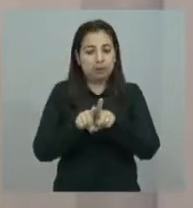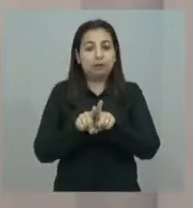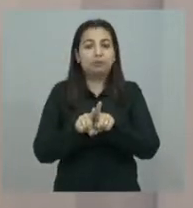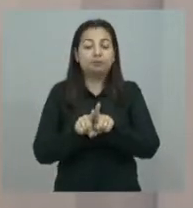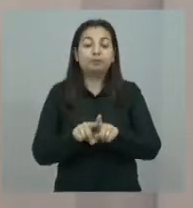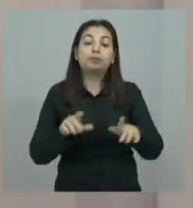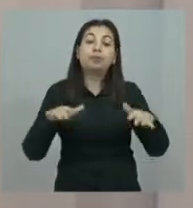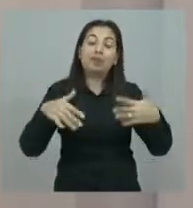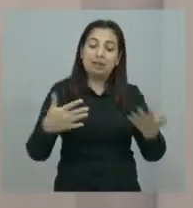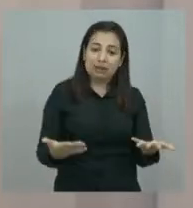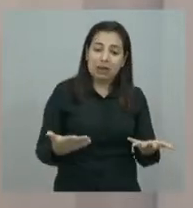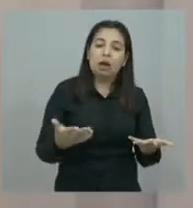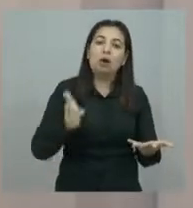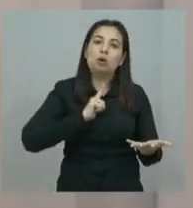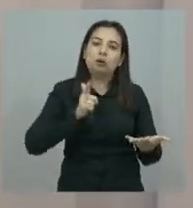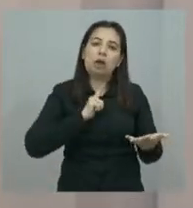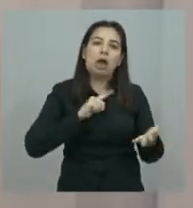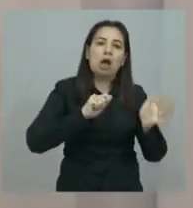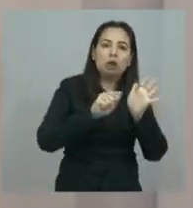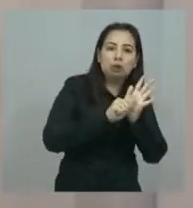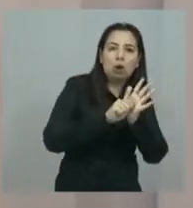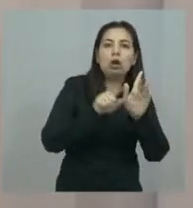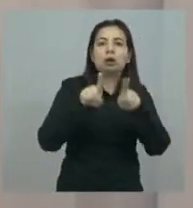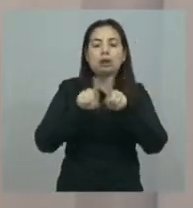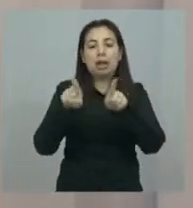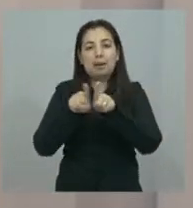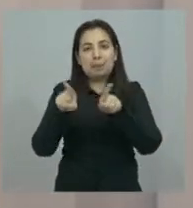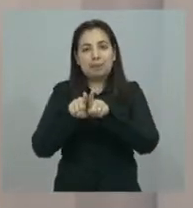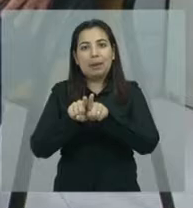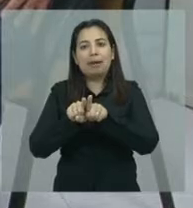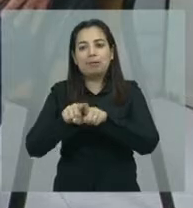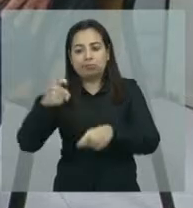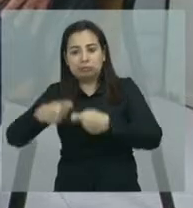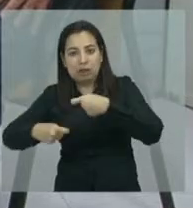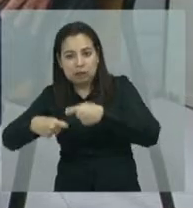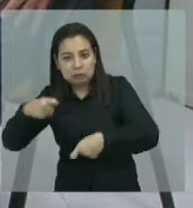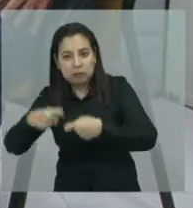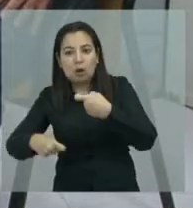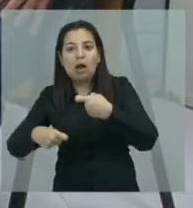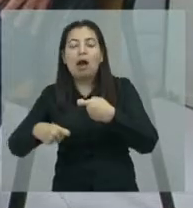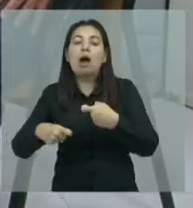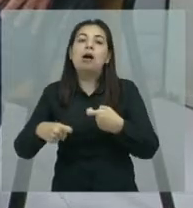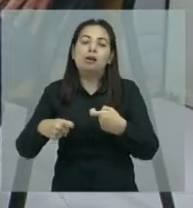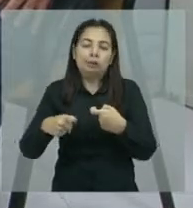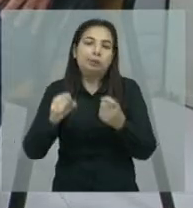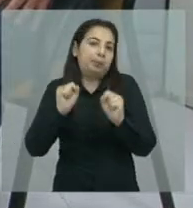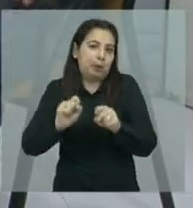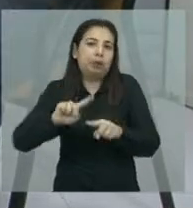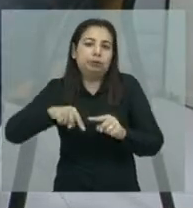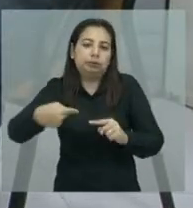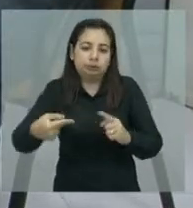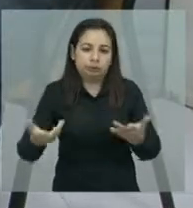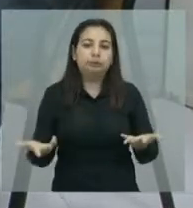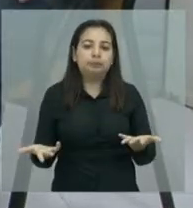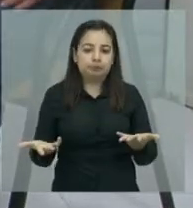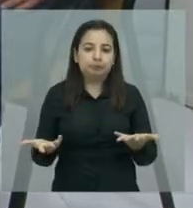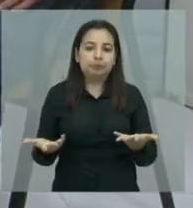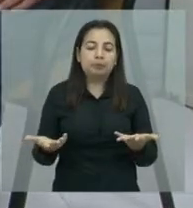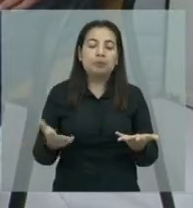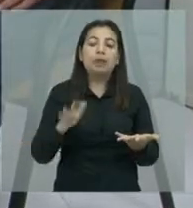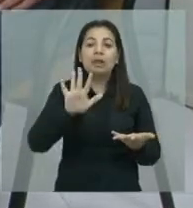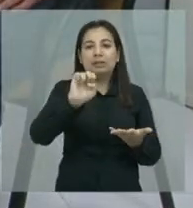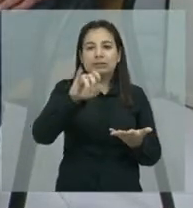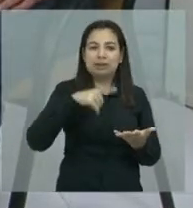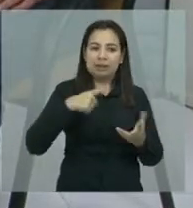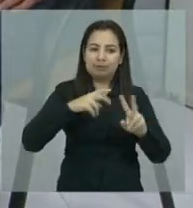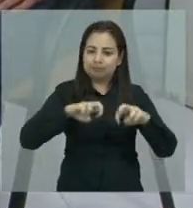sexual promíscua, isso faz com que o estigma dessa doença seja muito forte. Você chega numa roda de conversa com